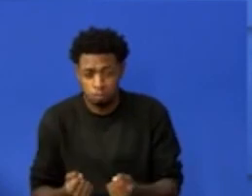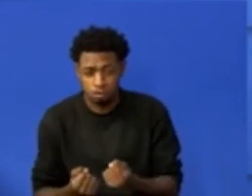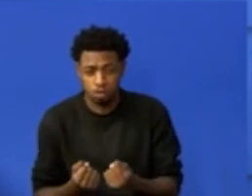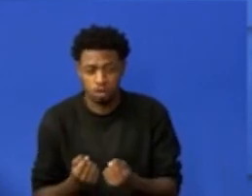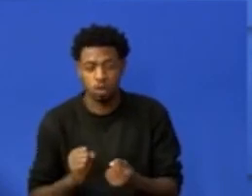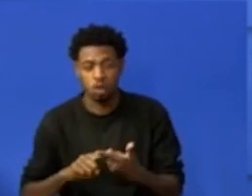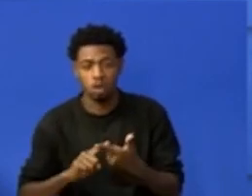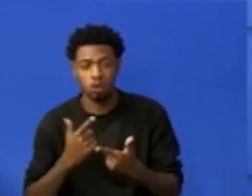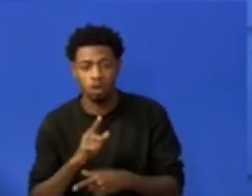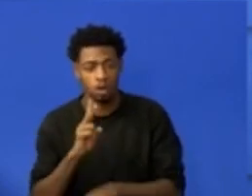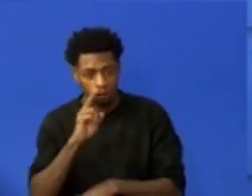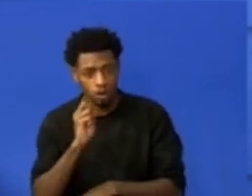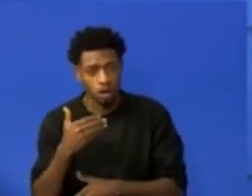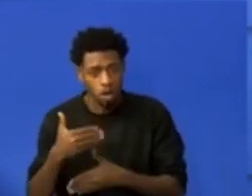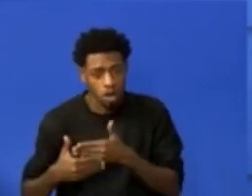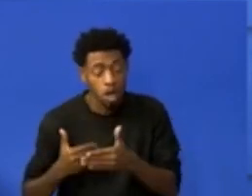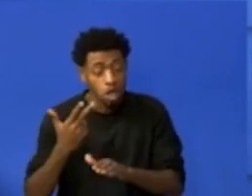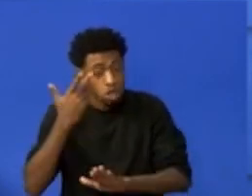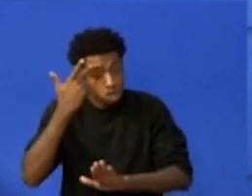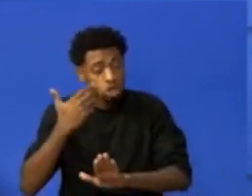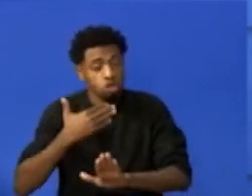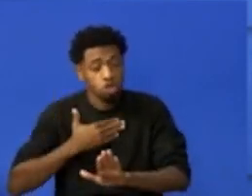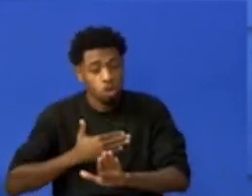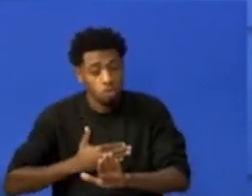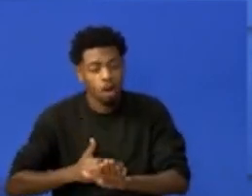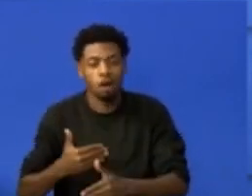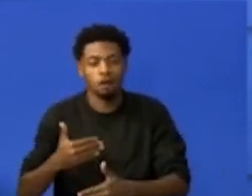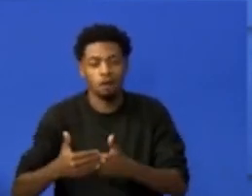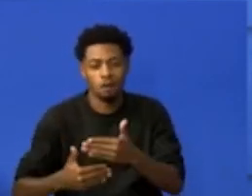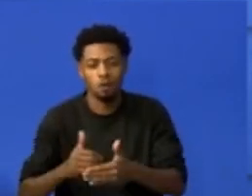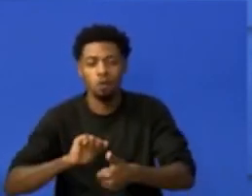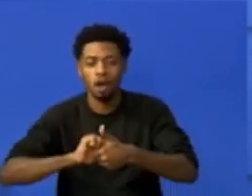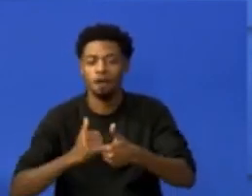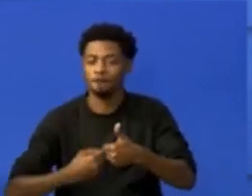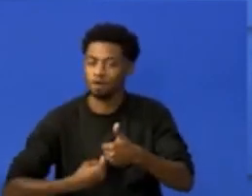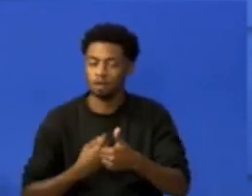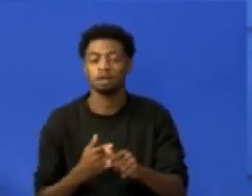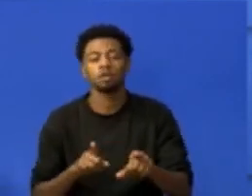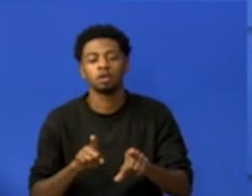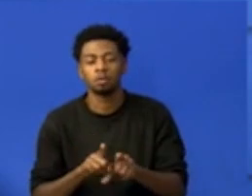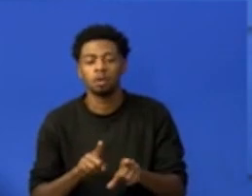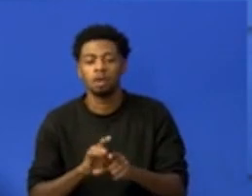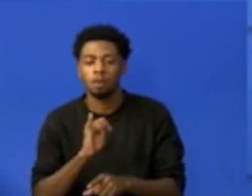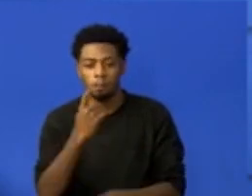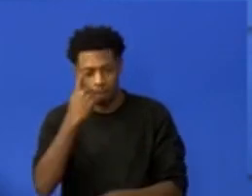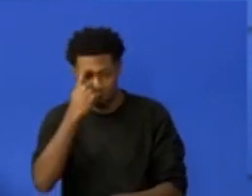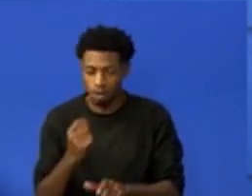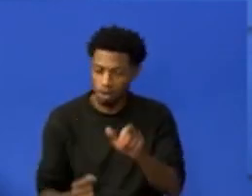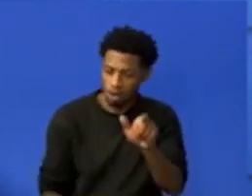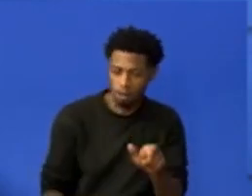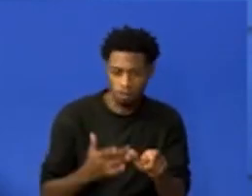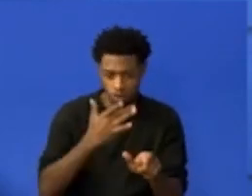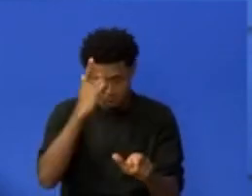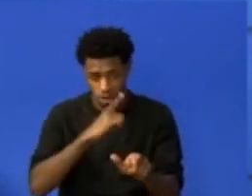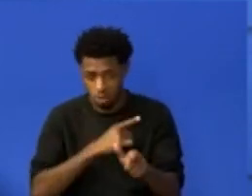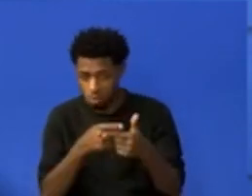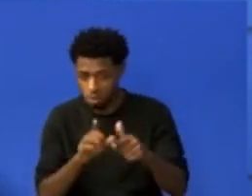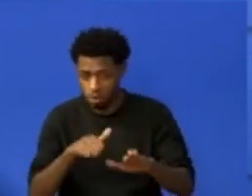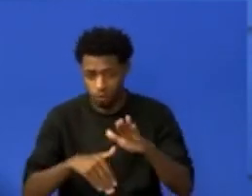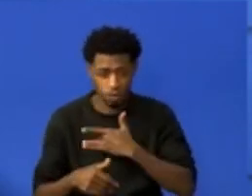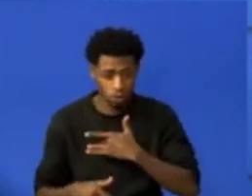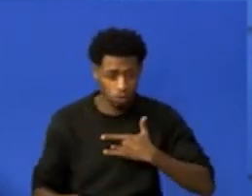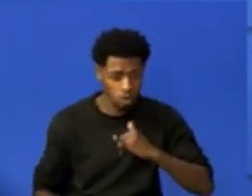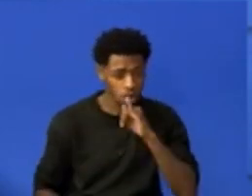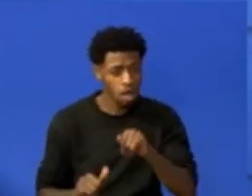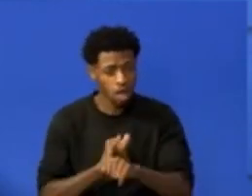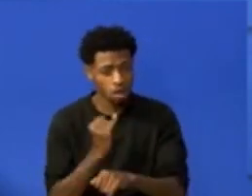se manter num nível mínimo para que ela tenha uma qualidade de vida. Então, pensando em indivíduos que têm algum problema de saúde, é